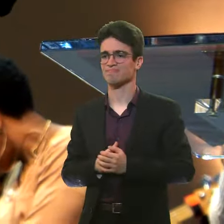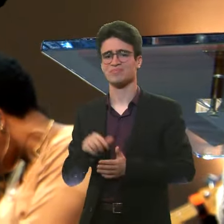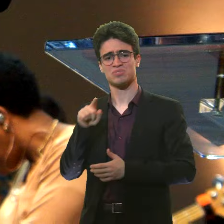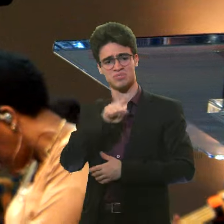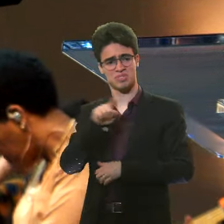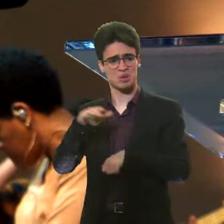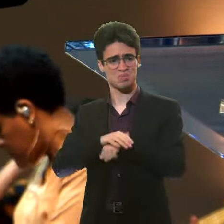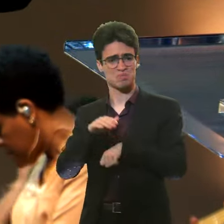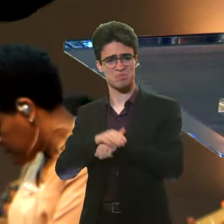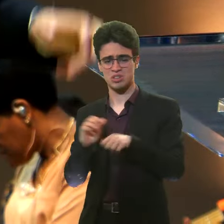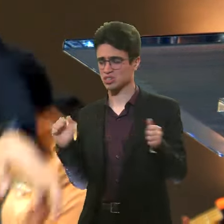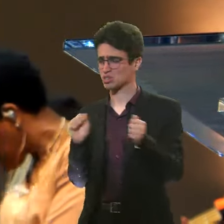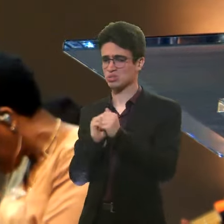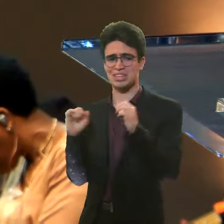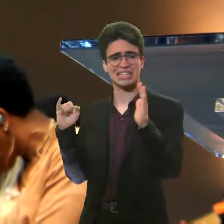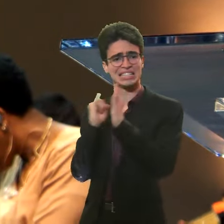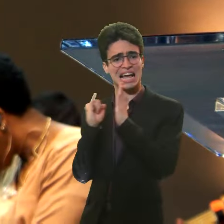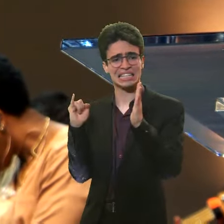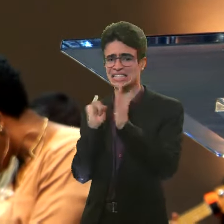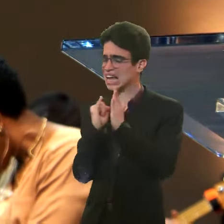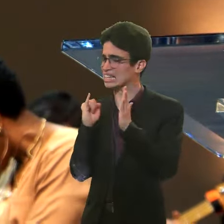Interceda você por essa pessoa agora.